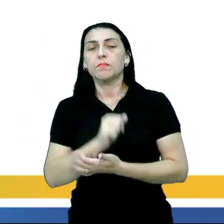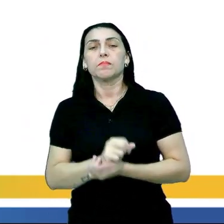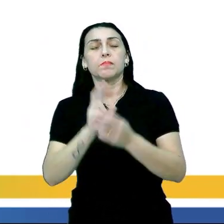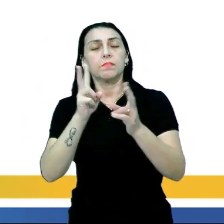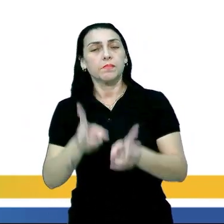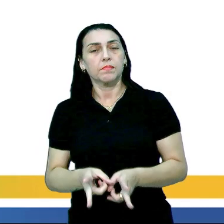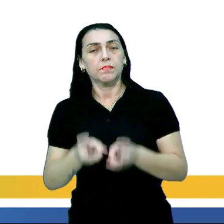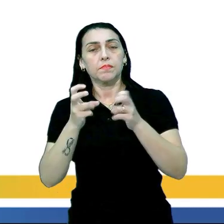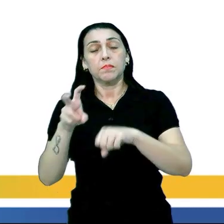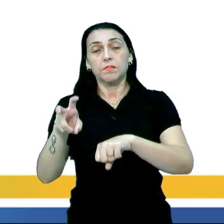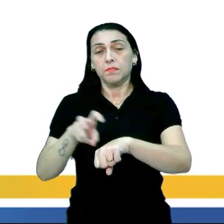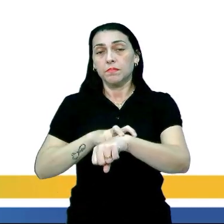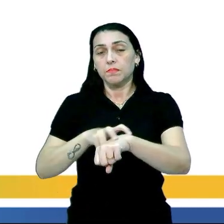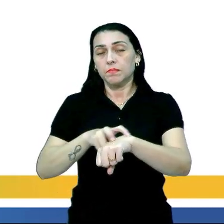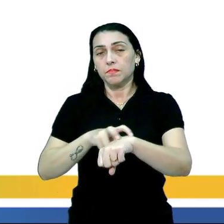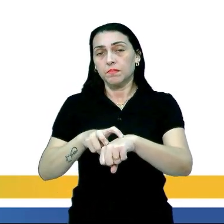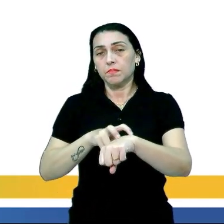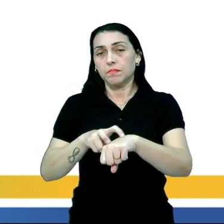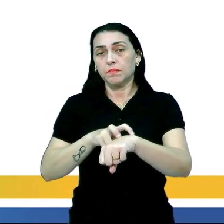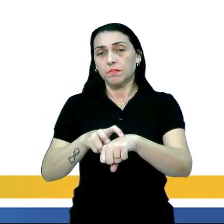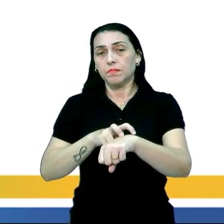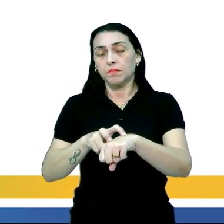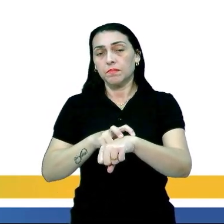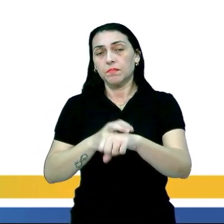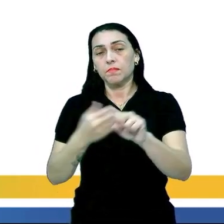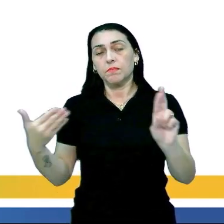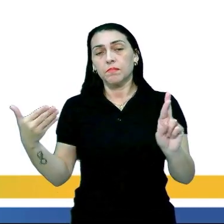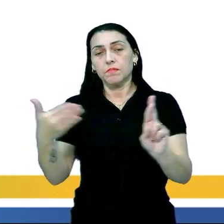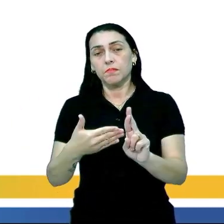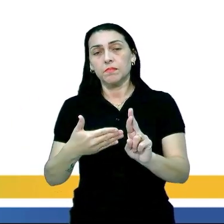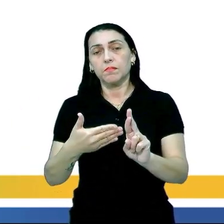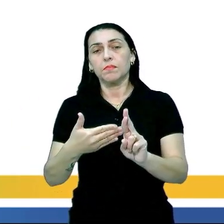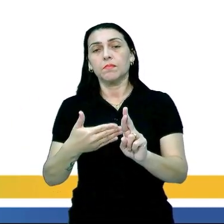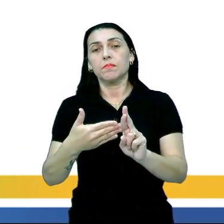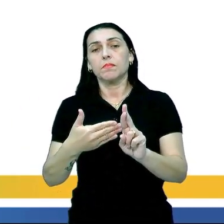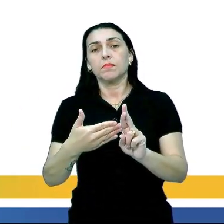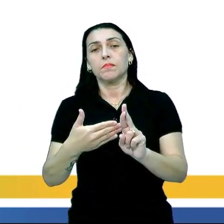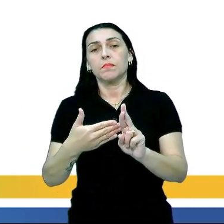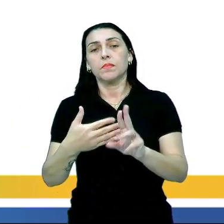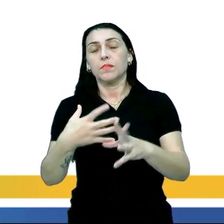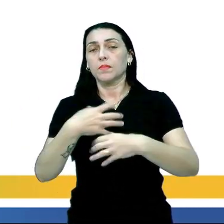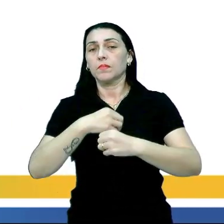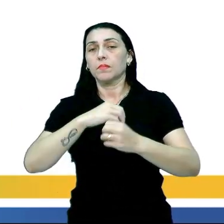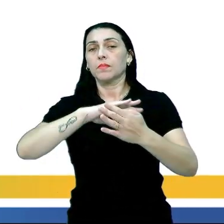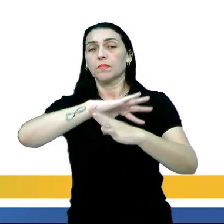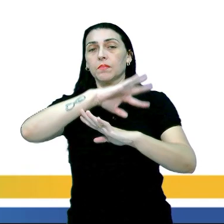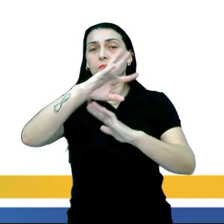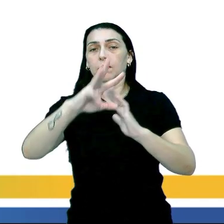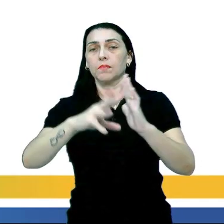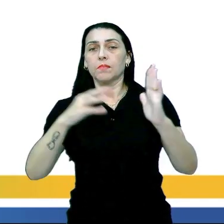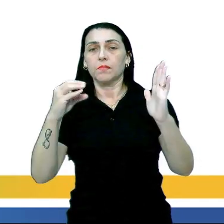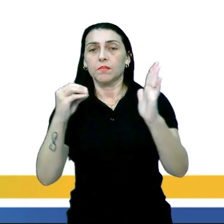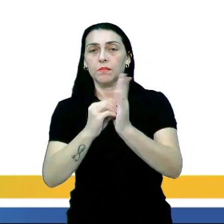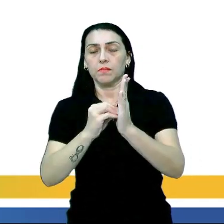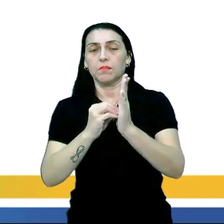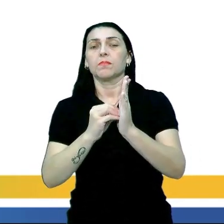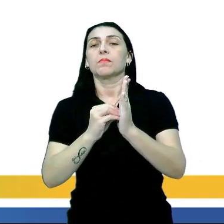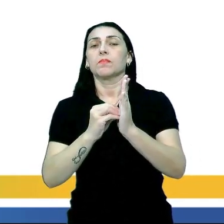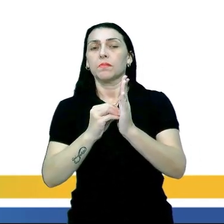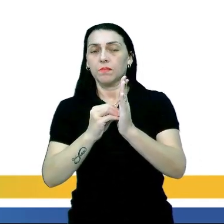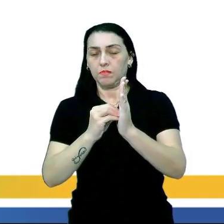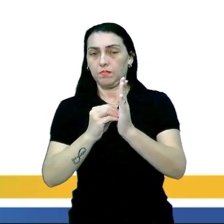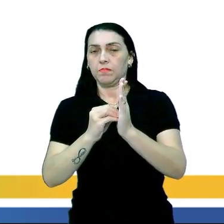gente percebe na cor verde, está representando o domínio amazônico. Já vimos essa aula sobre